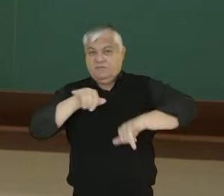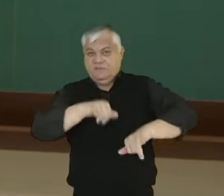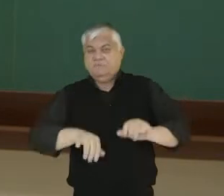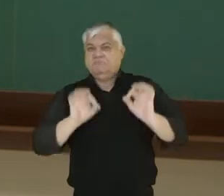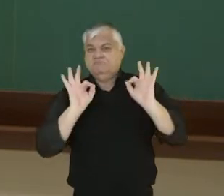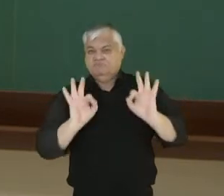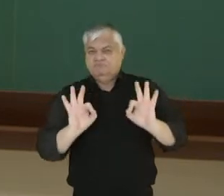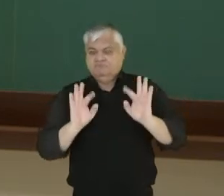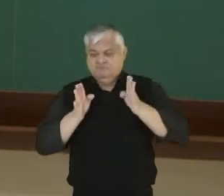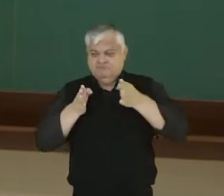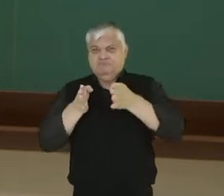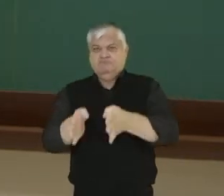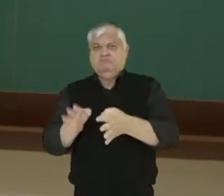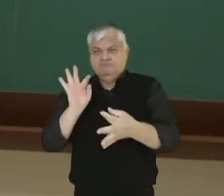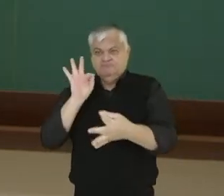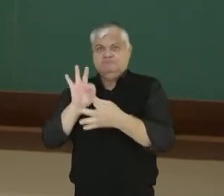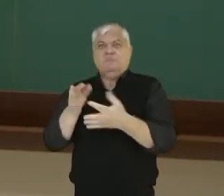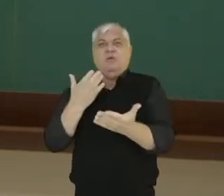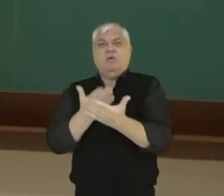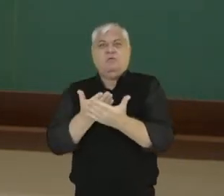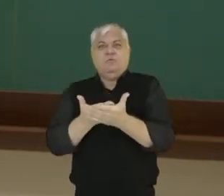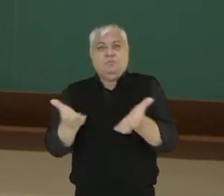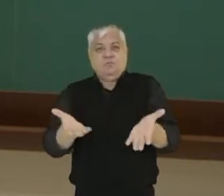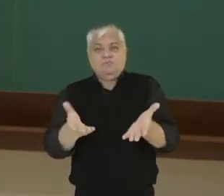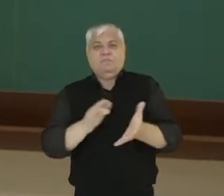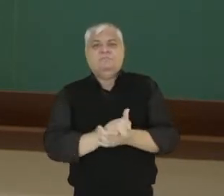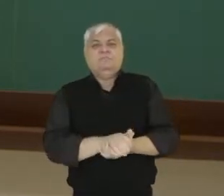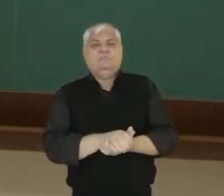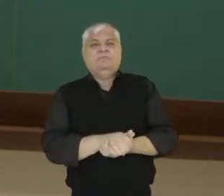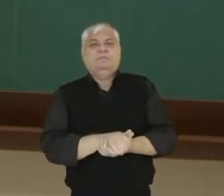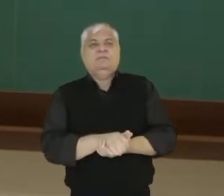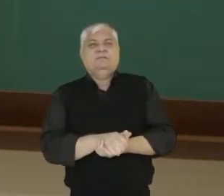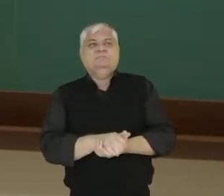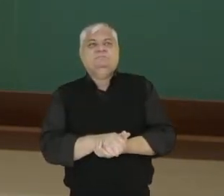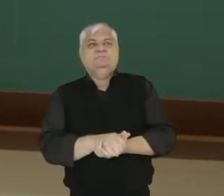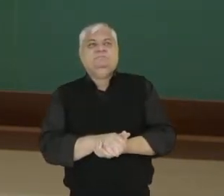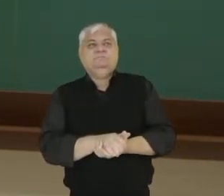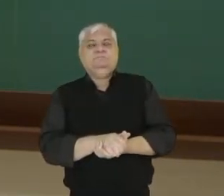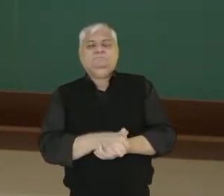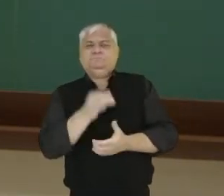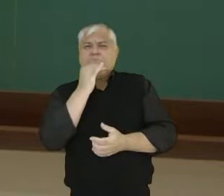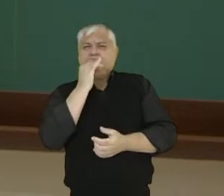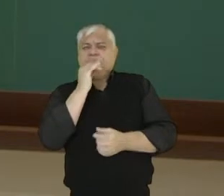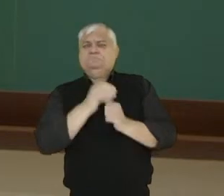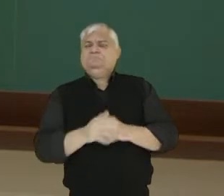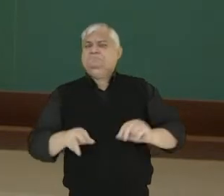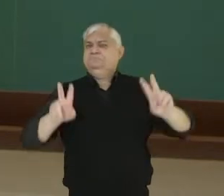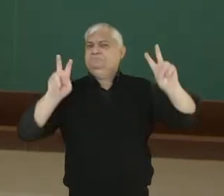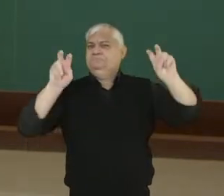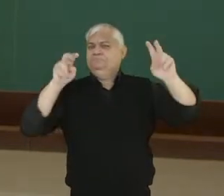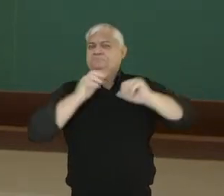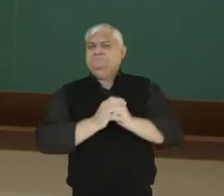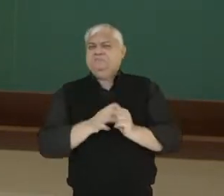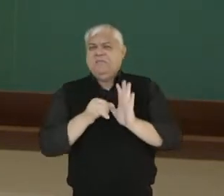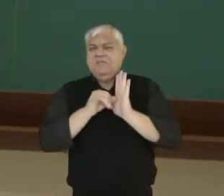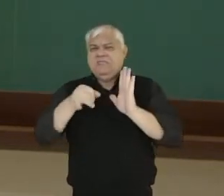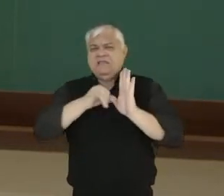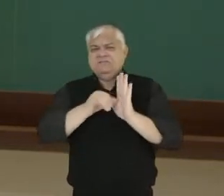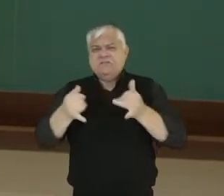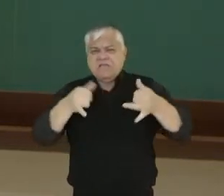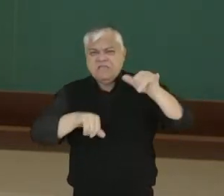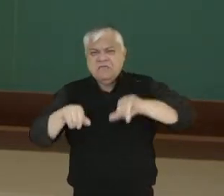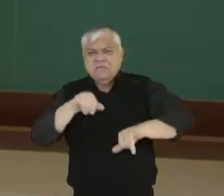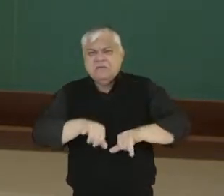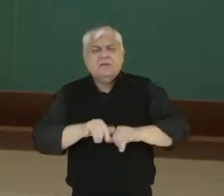ele o nosso personagem aqui principal. Bem, quando a gente fala nisso, vamos entender um pouquinho